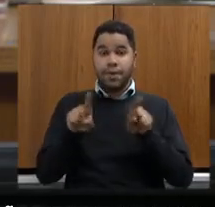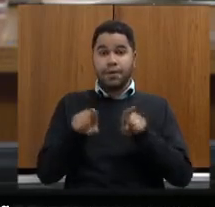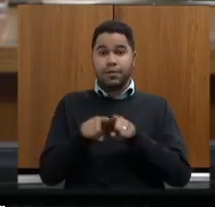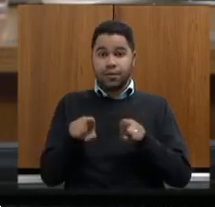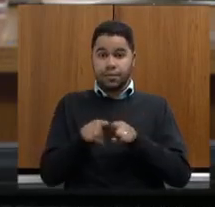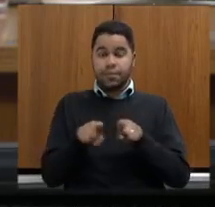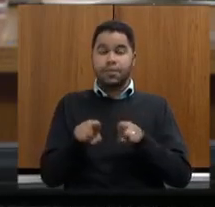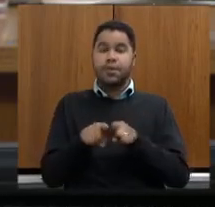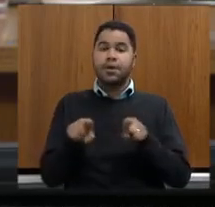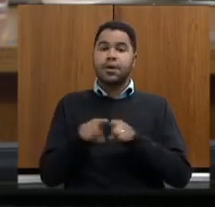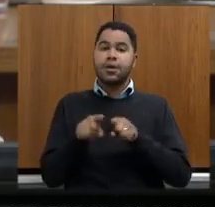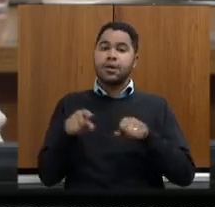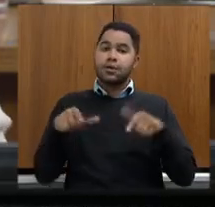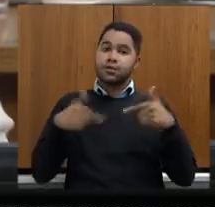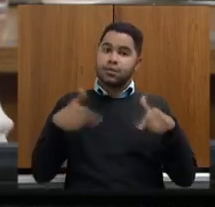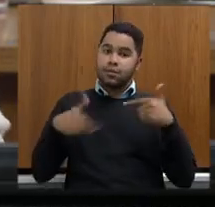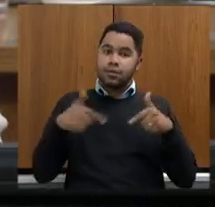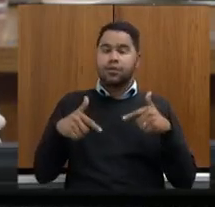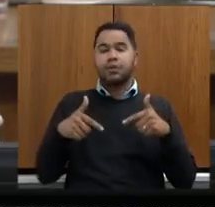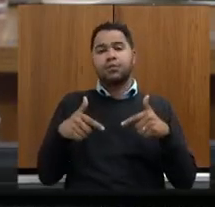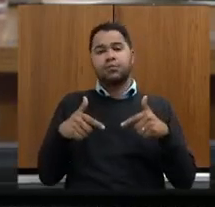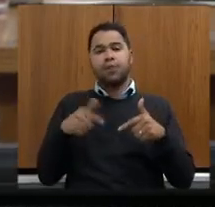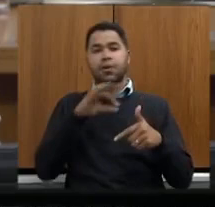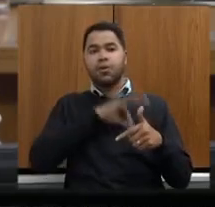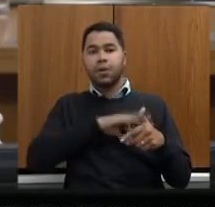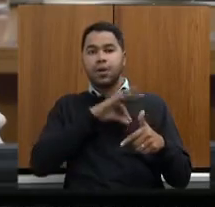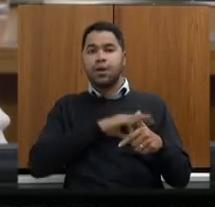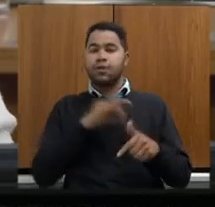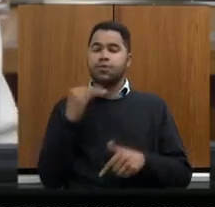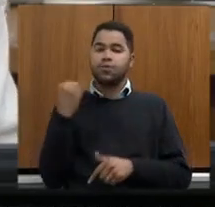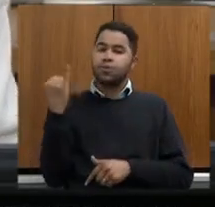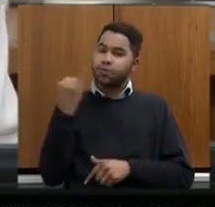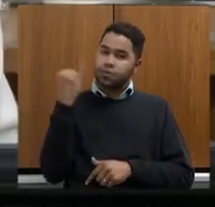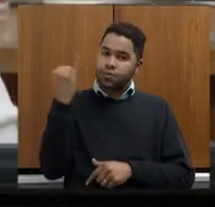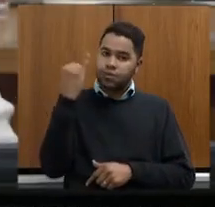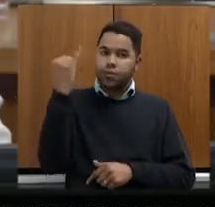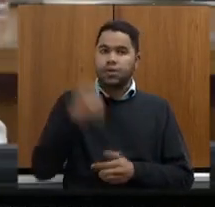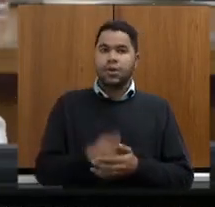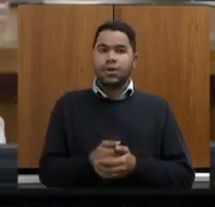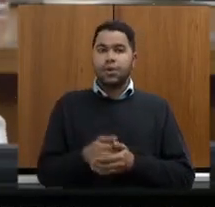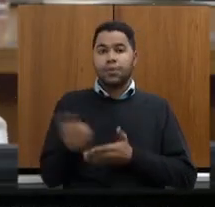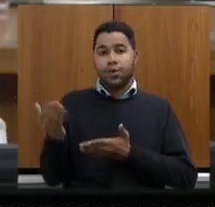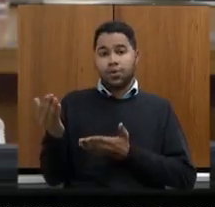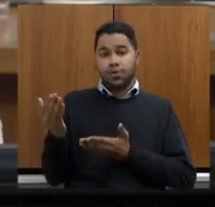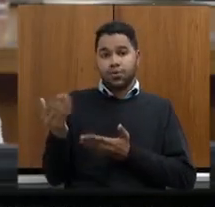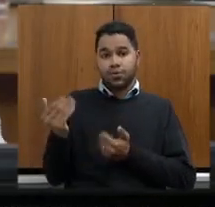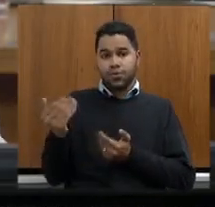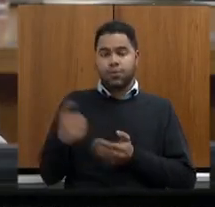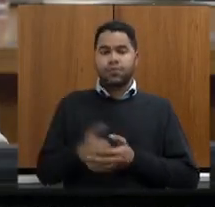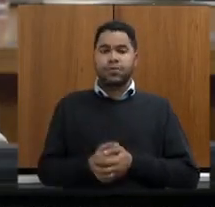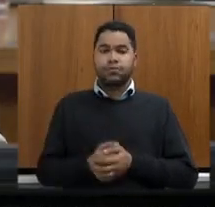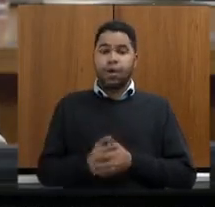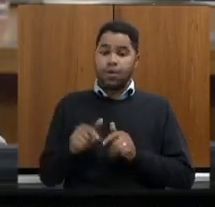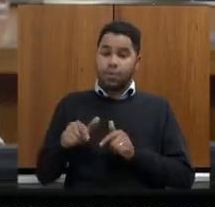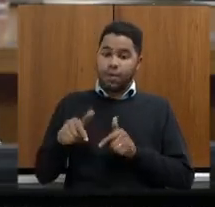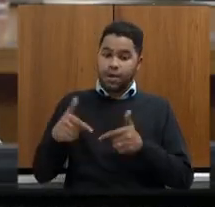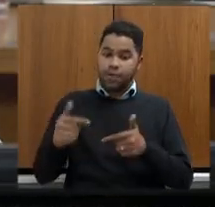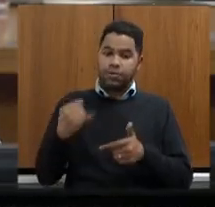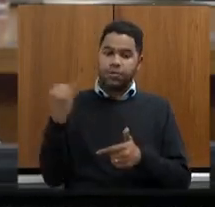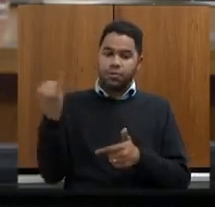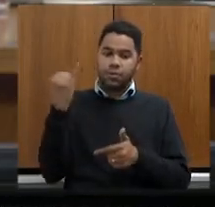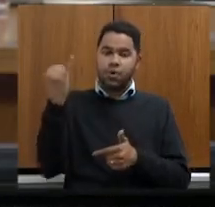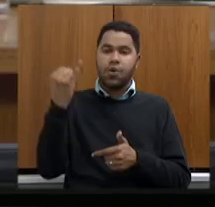mas também de emprego e renda que serão fundamentais para esses jovens é uma ação importante